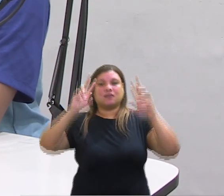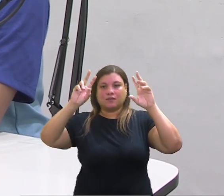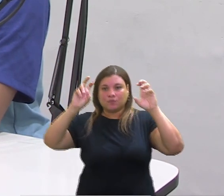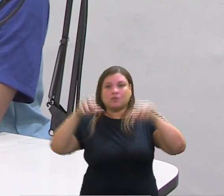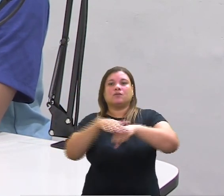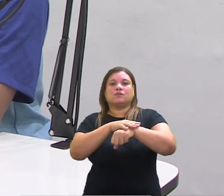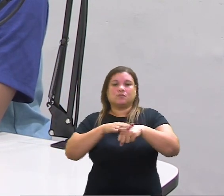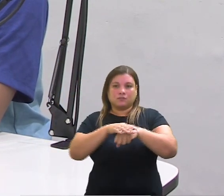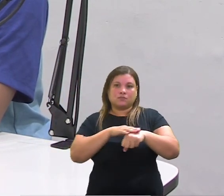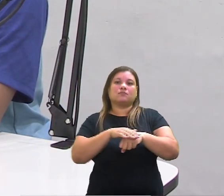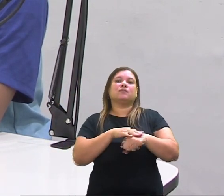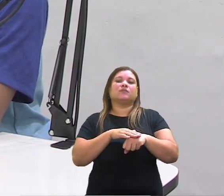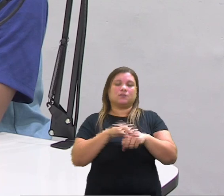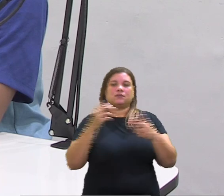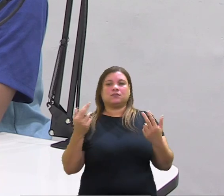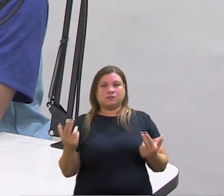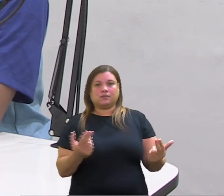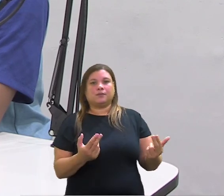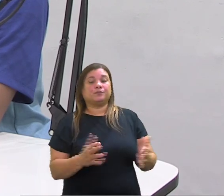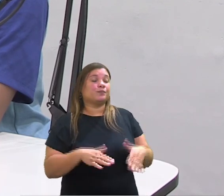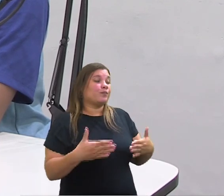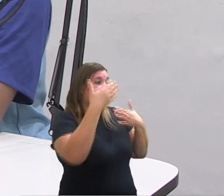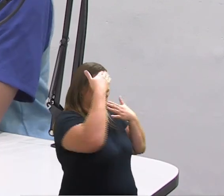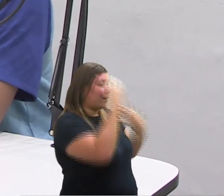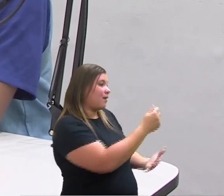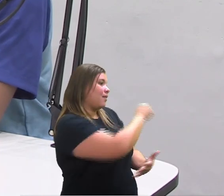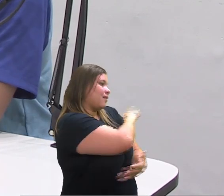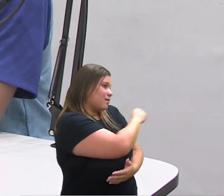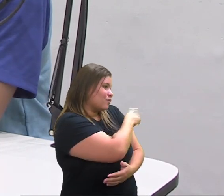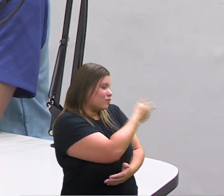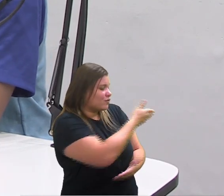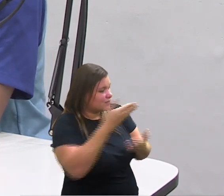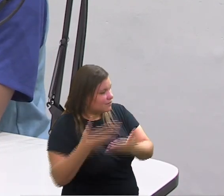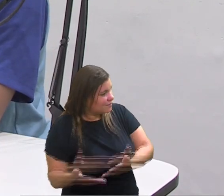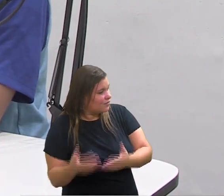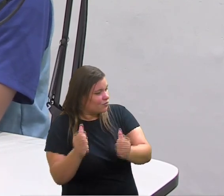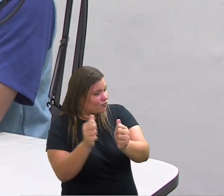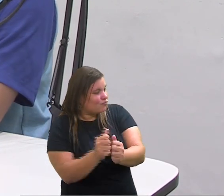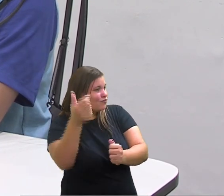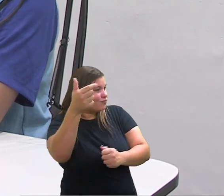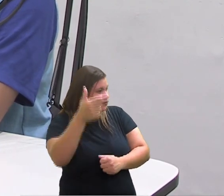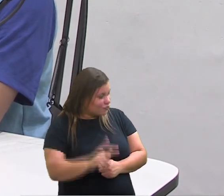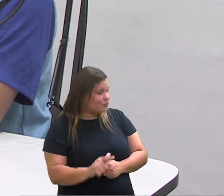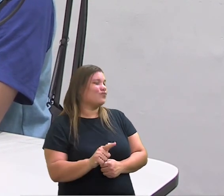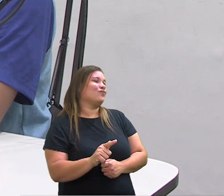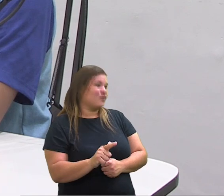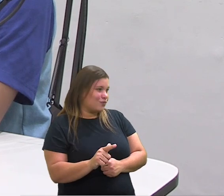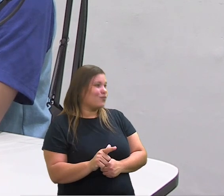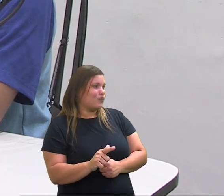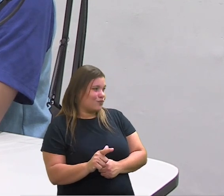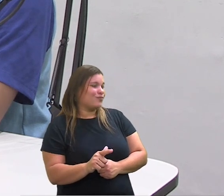muita coisa aqui hoje. Kimberly, muito obrigado por mais uma vez você comandou